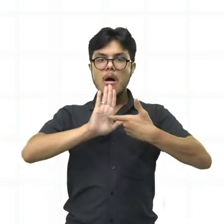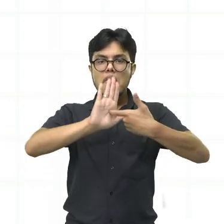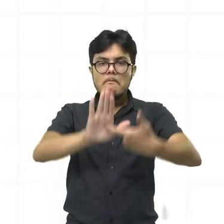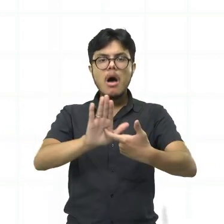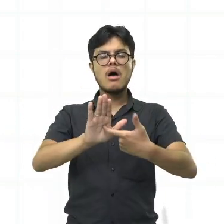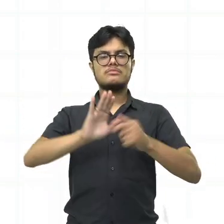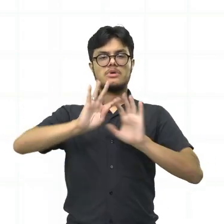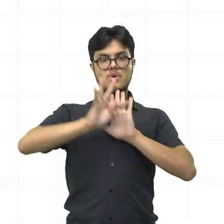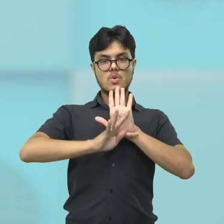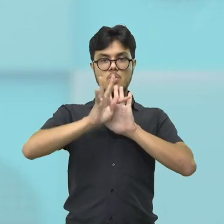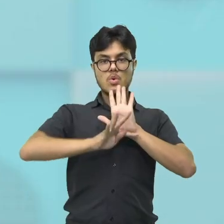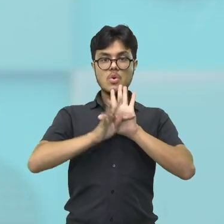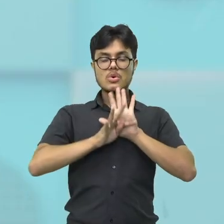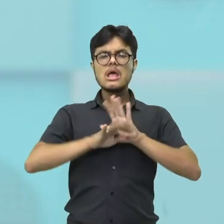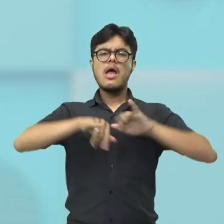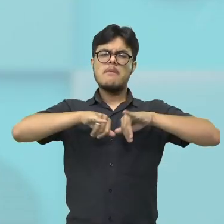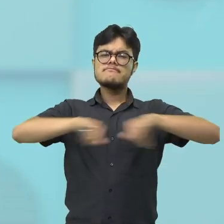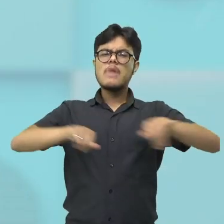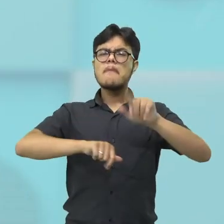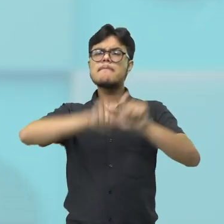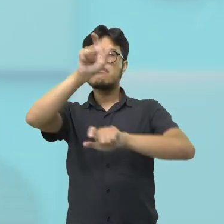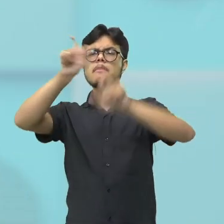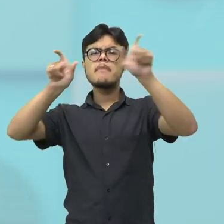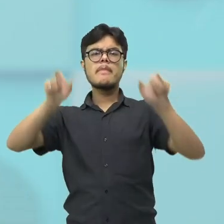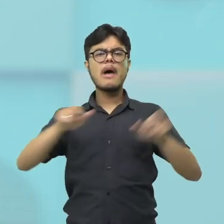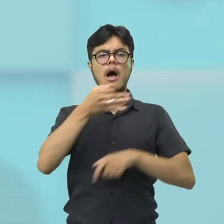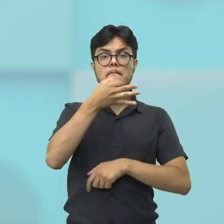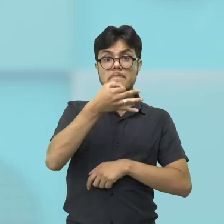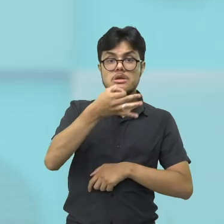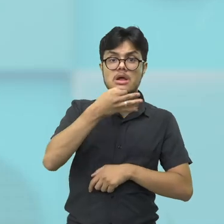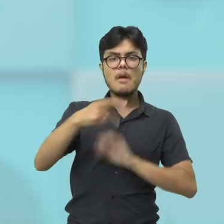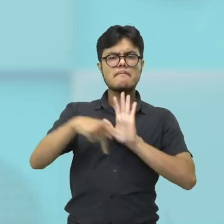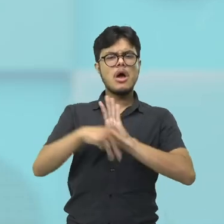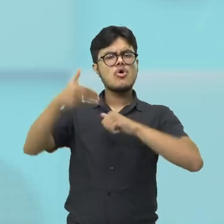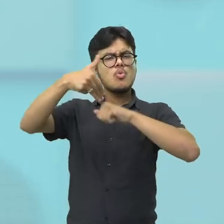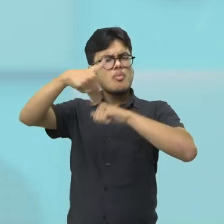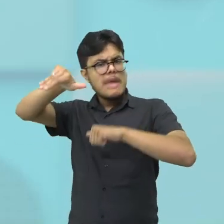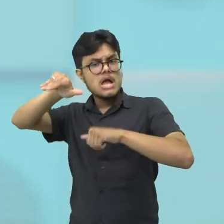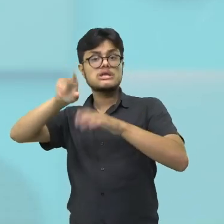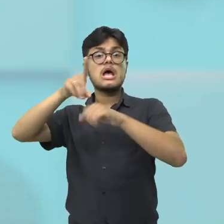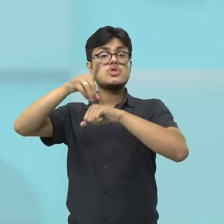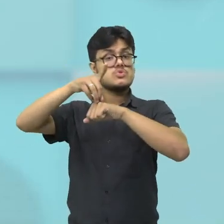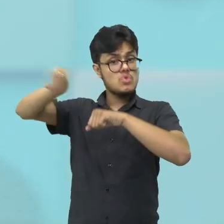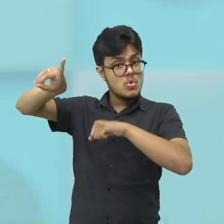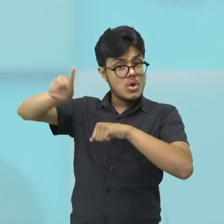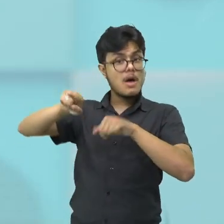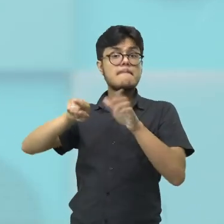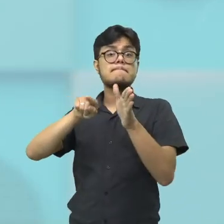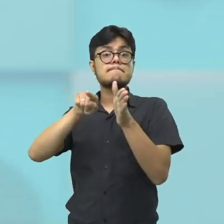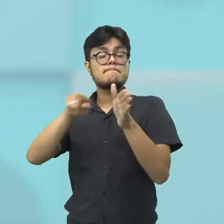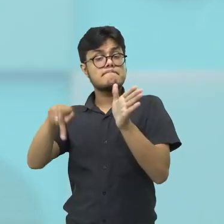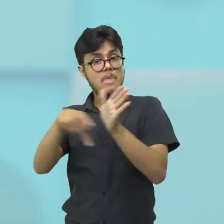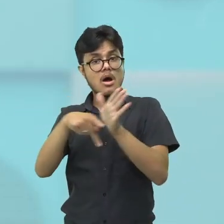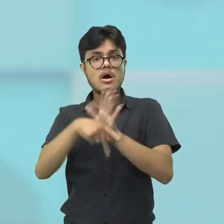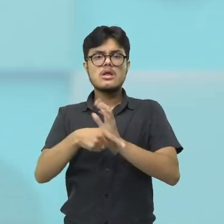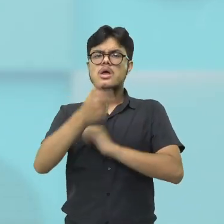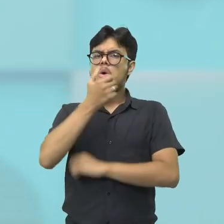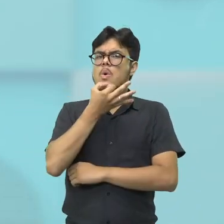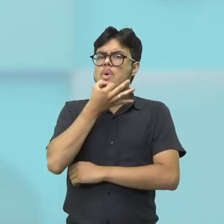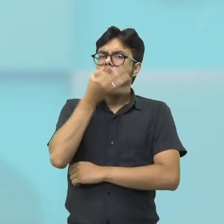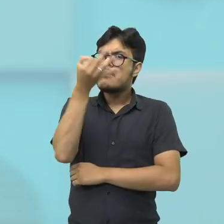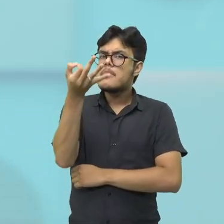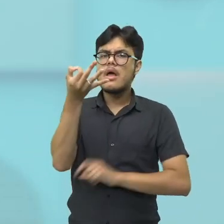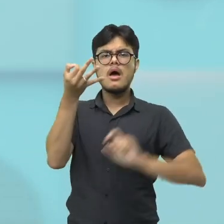trago ali, dentro daquela minha dissertação de mestrado, daquela minha tese de doutorado,